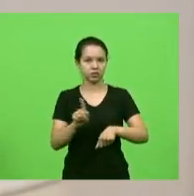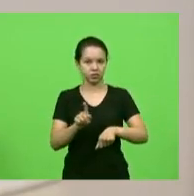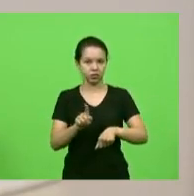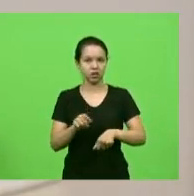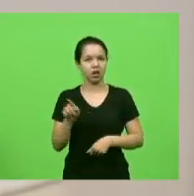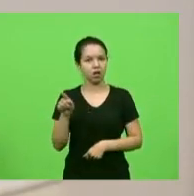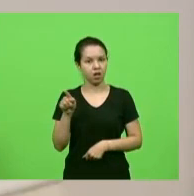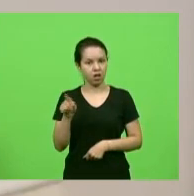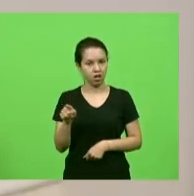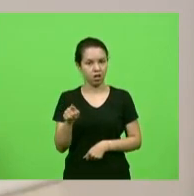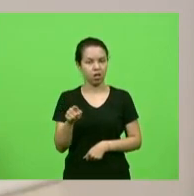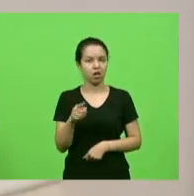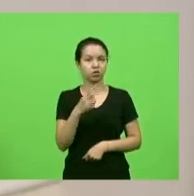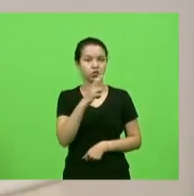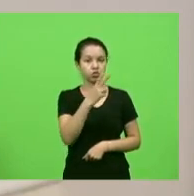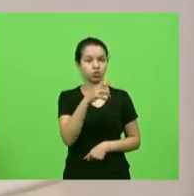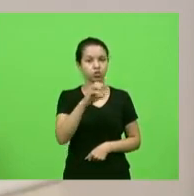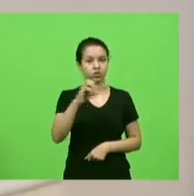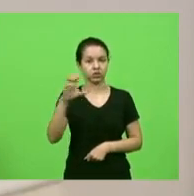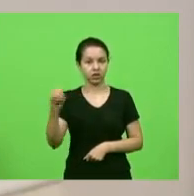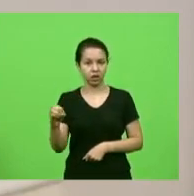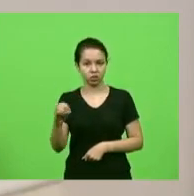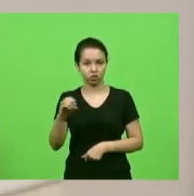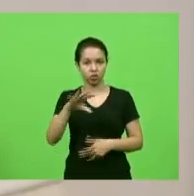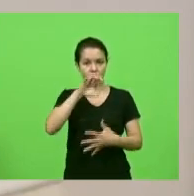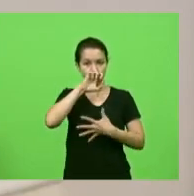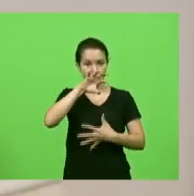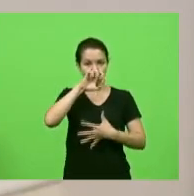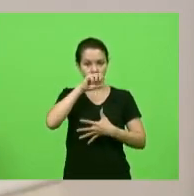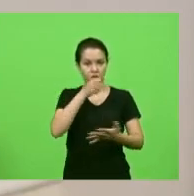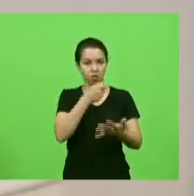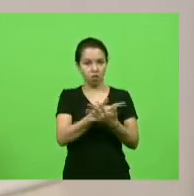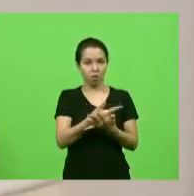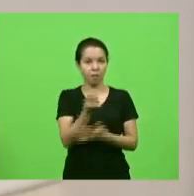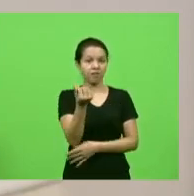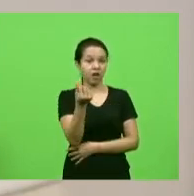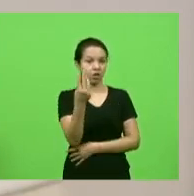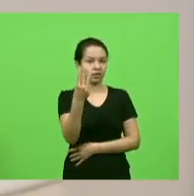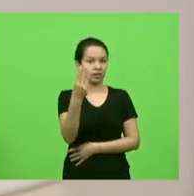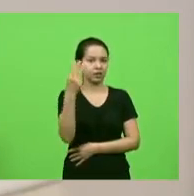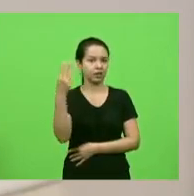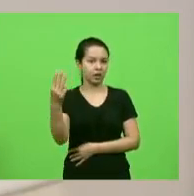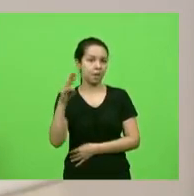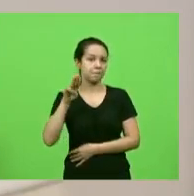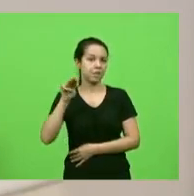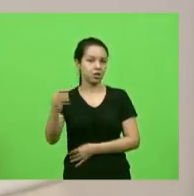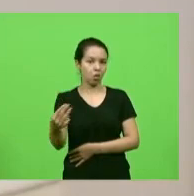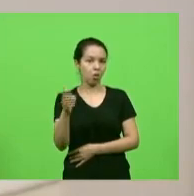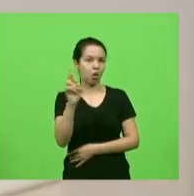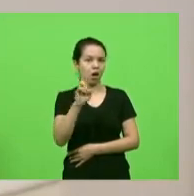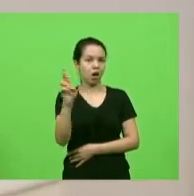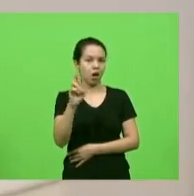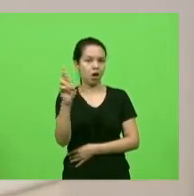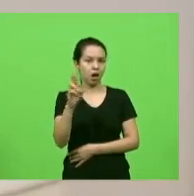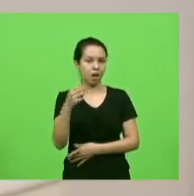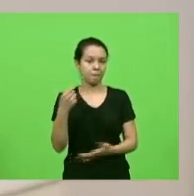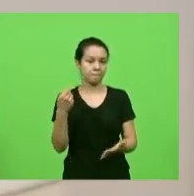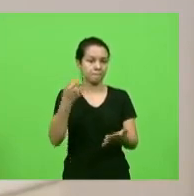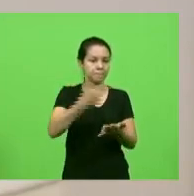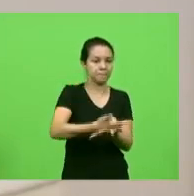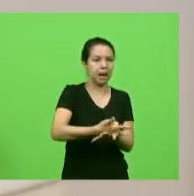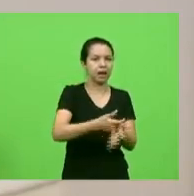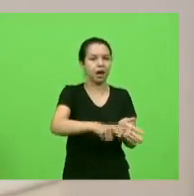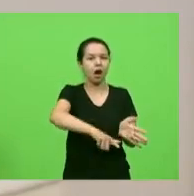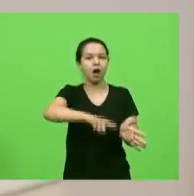200 ventiladores pulmonares pelo valor de R$33 milhões, cujo montante foi pago antecipadamente